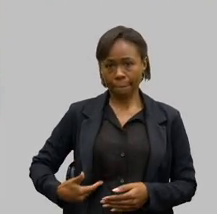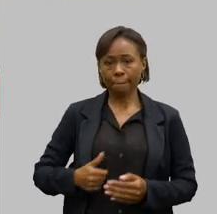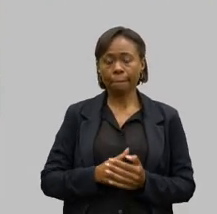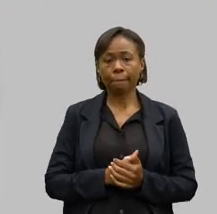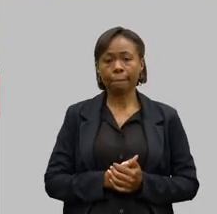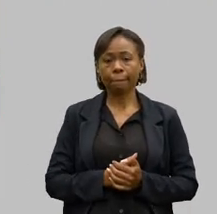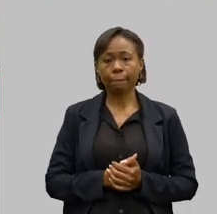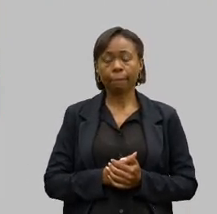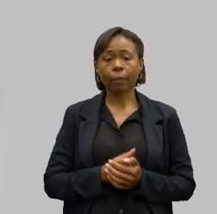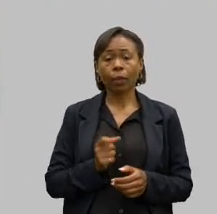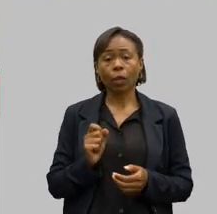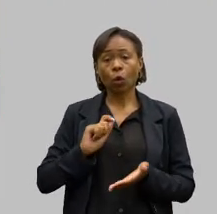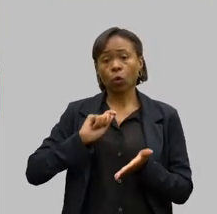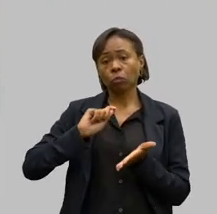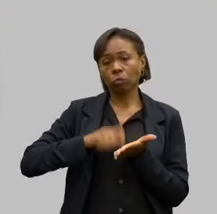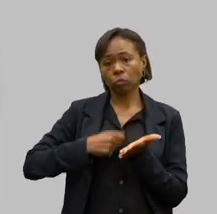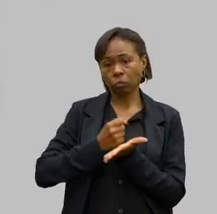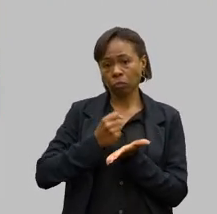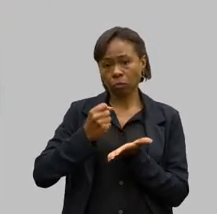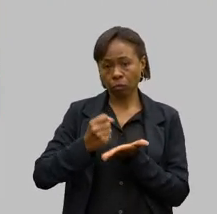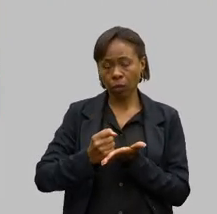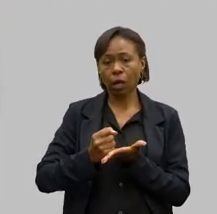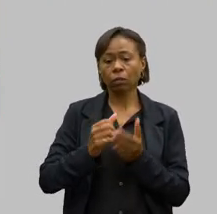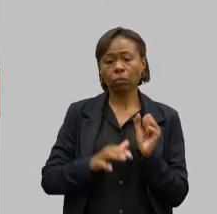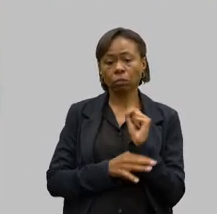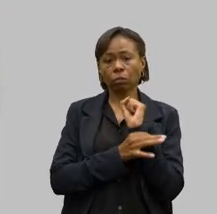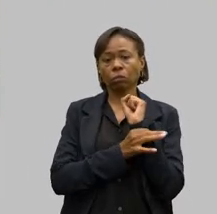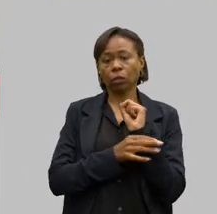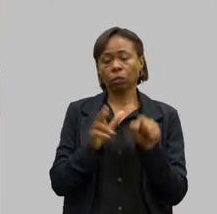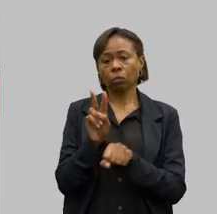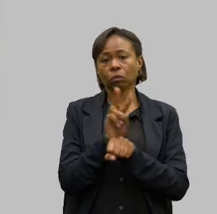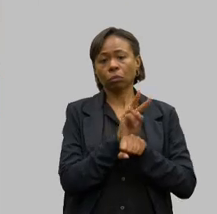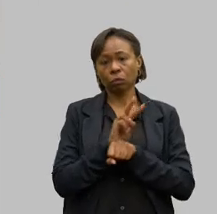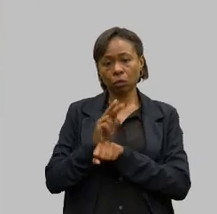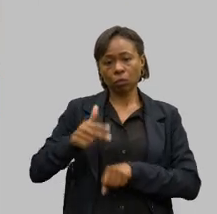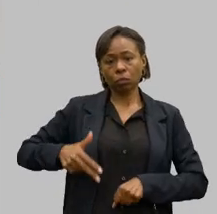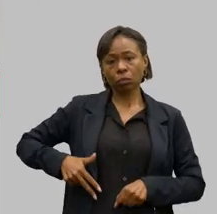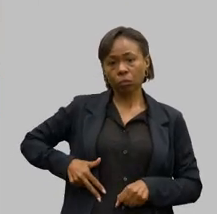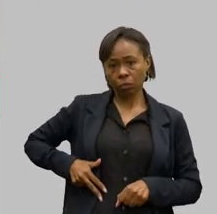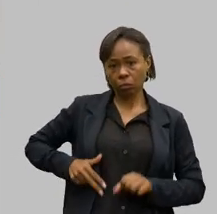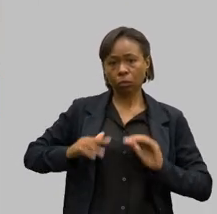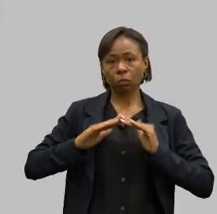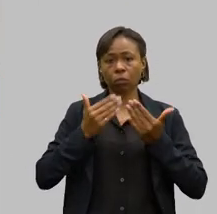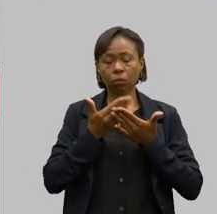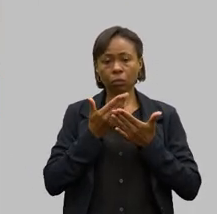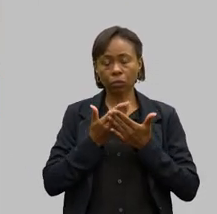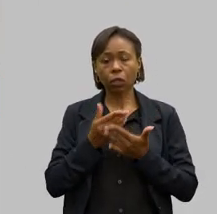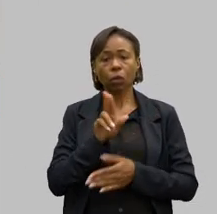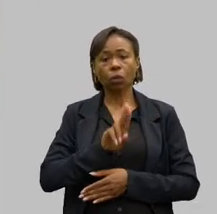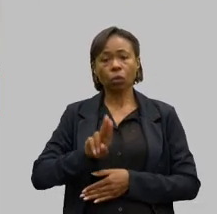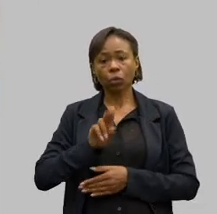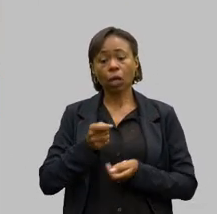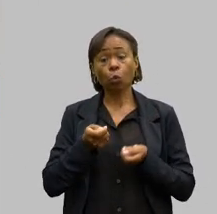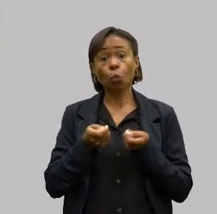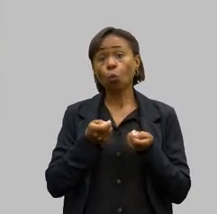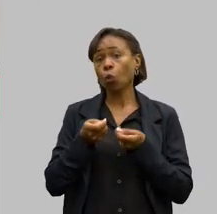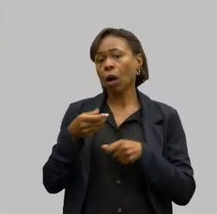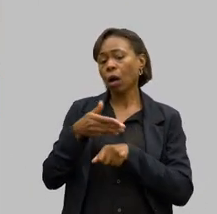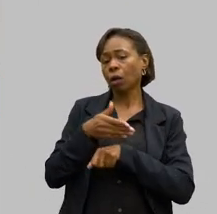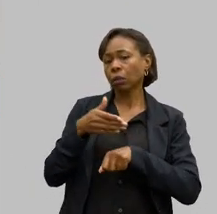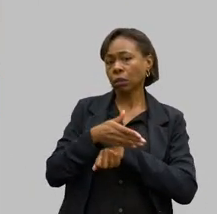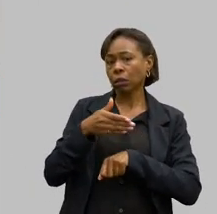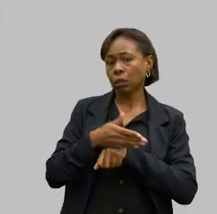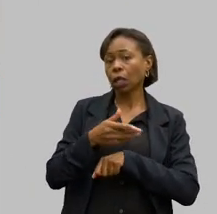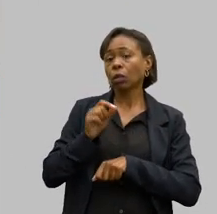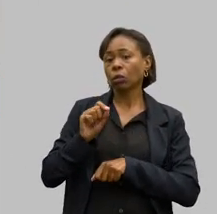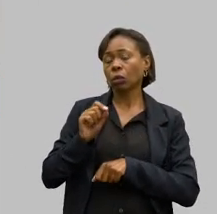Contratar serviços de vigilância patrimonial, inclusive armada. Utilizar, para o controle de acesso à escola, detector de